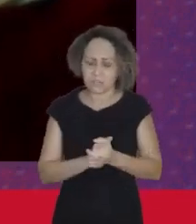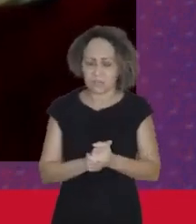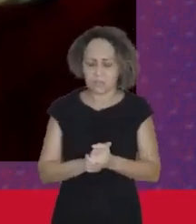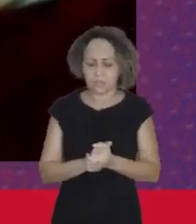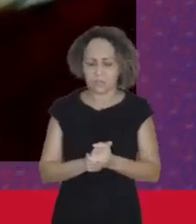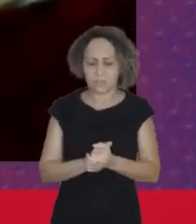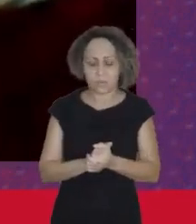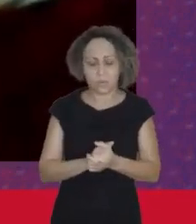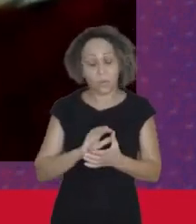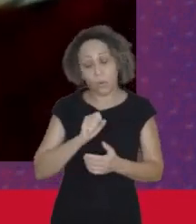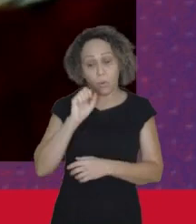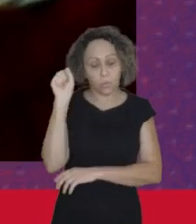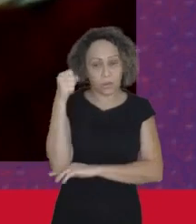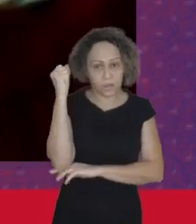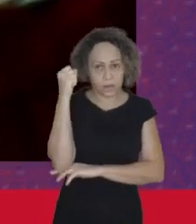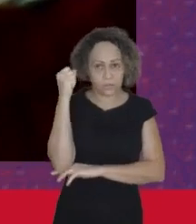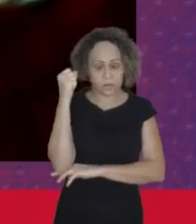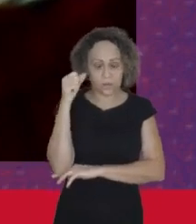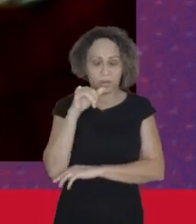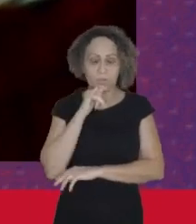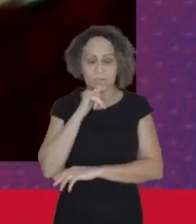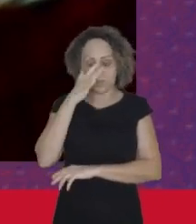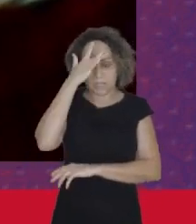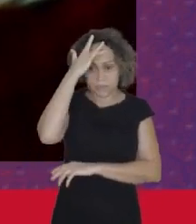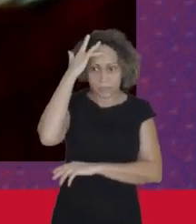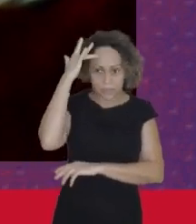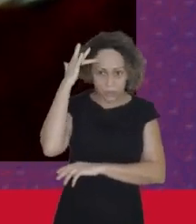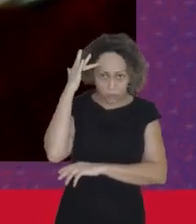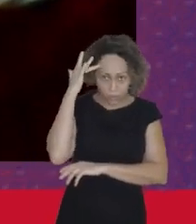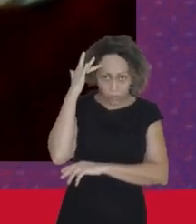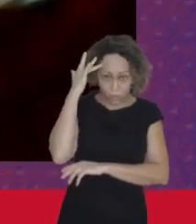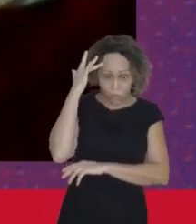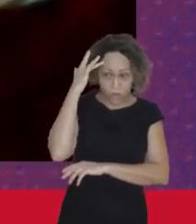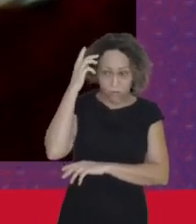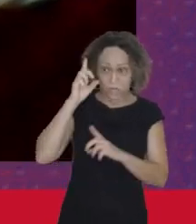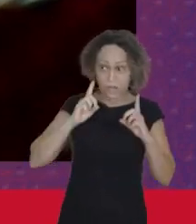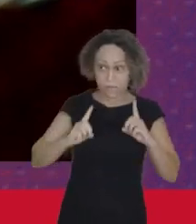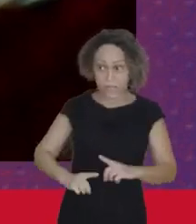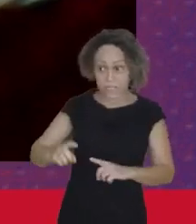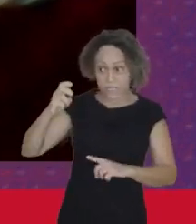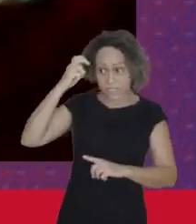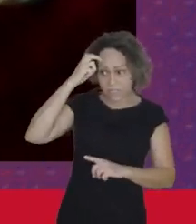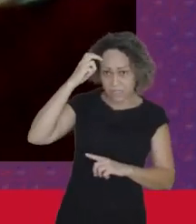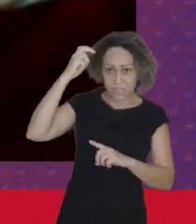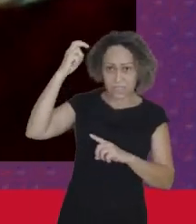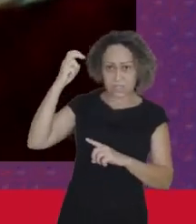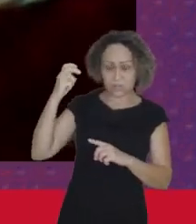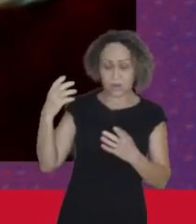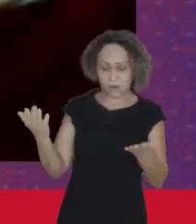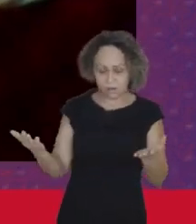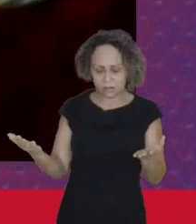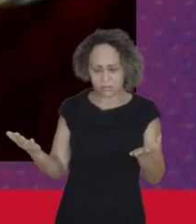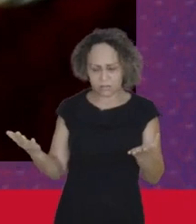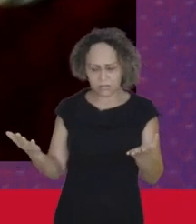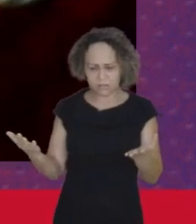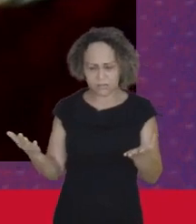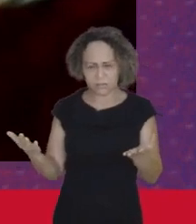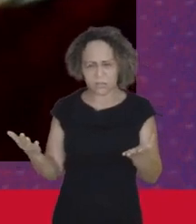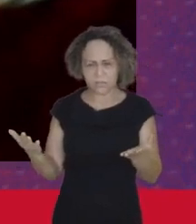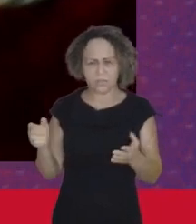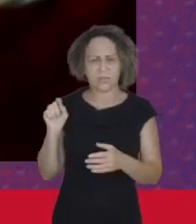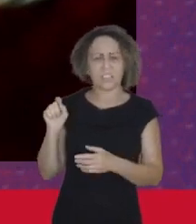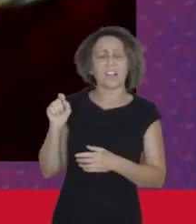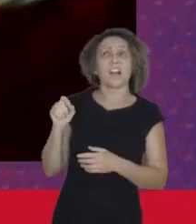e mentais. Então, as pessoas com deficiência intelectual, que é assim que a gente chama hoje, o que se